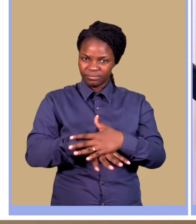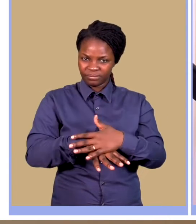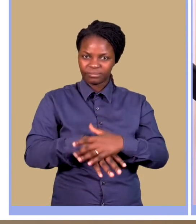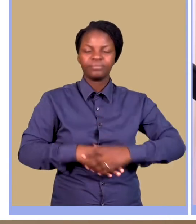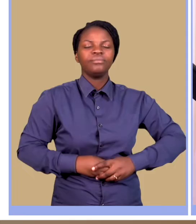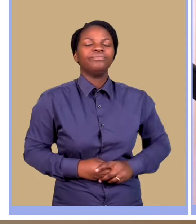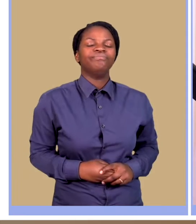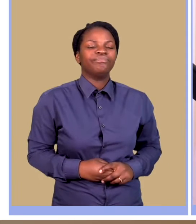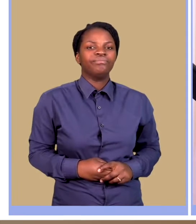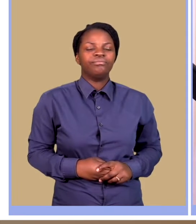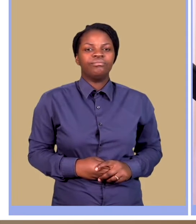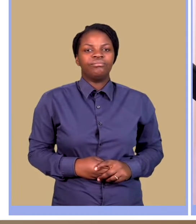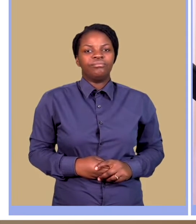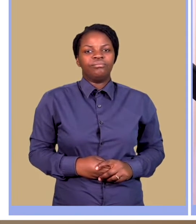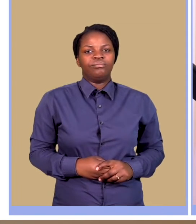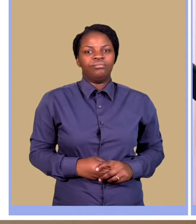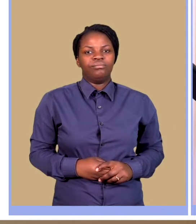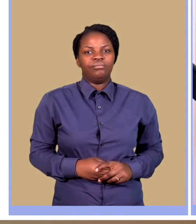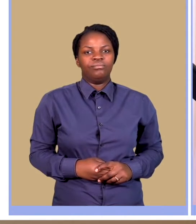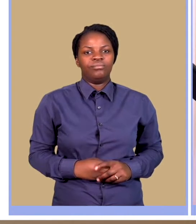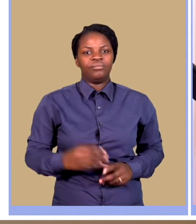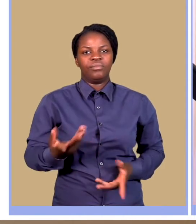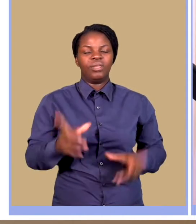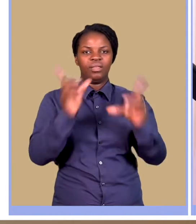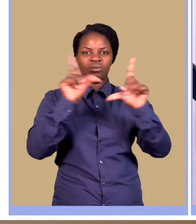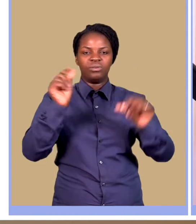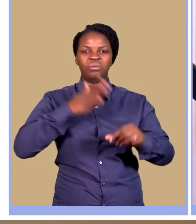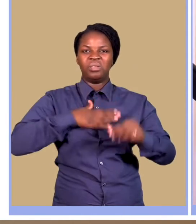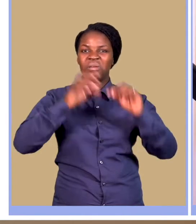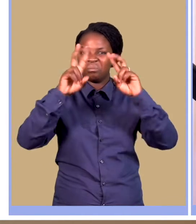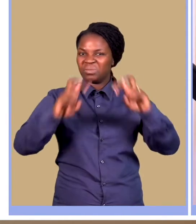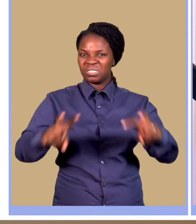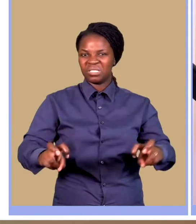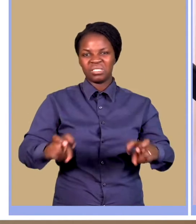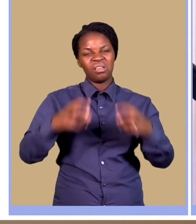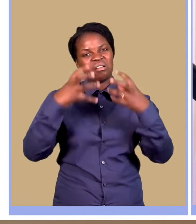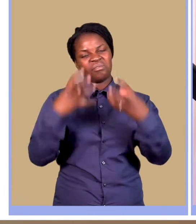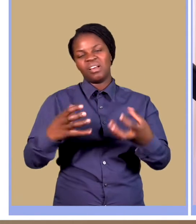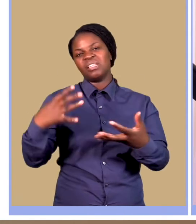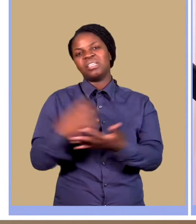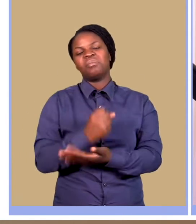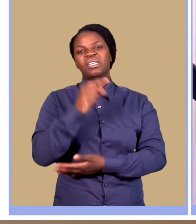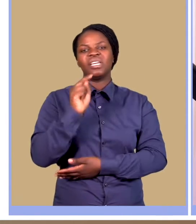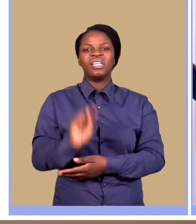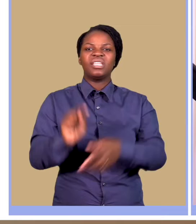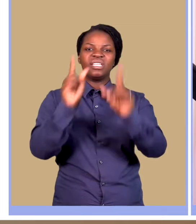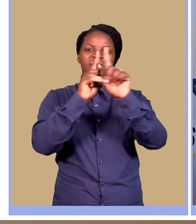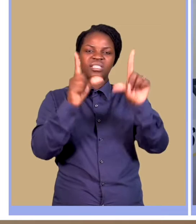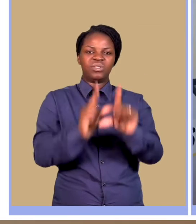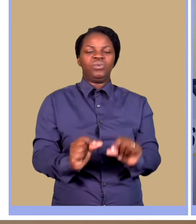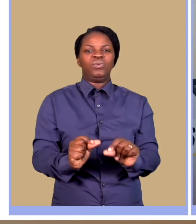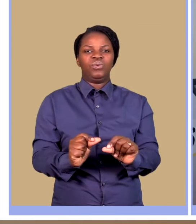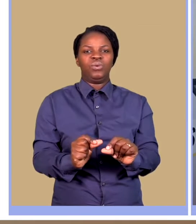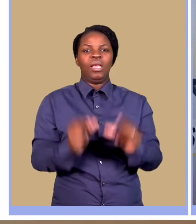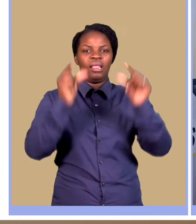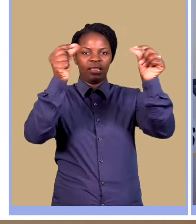encontrei as leis que regulamentam acerca desses cartazes, dos cartazes ou as publicidades